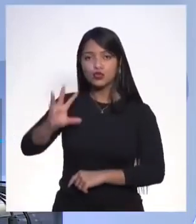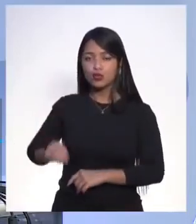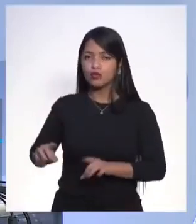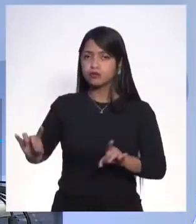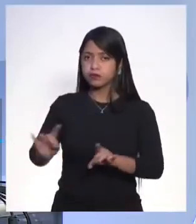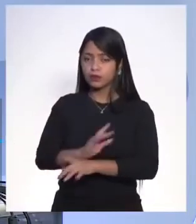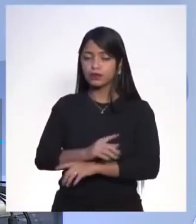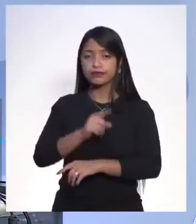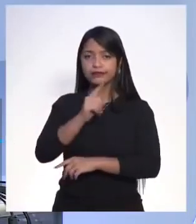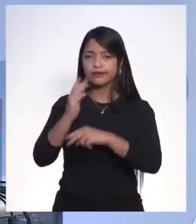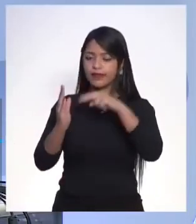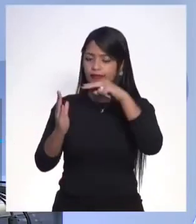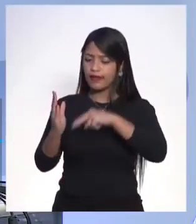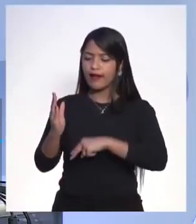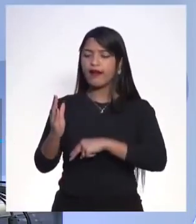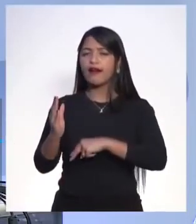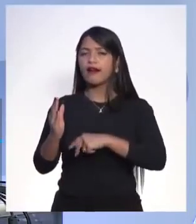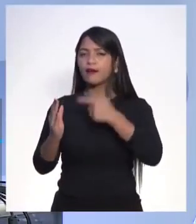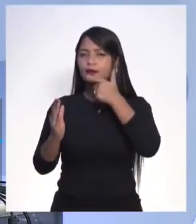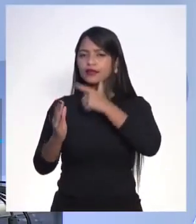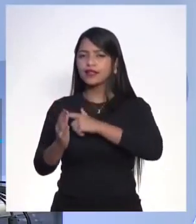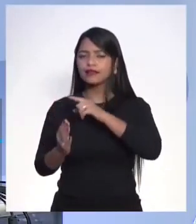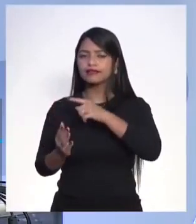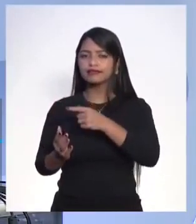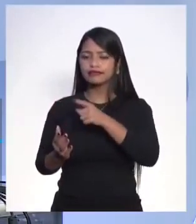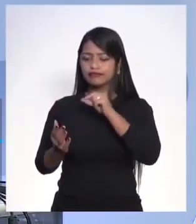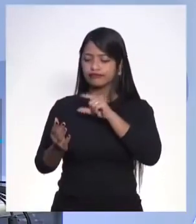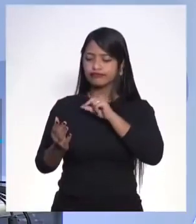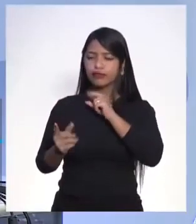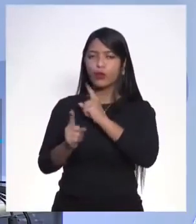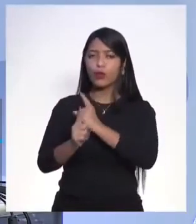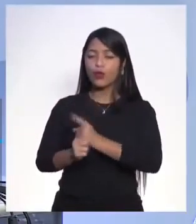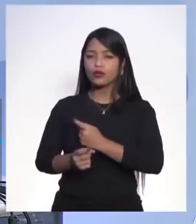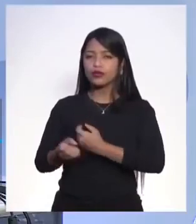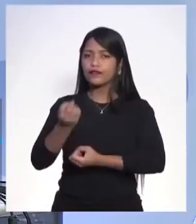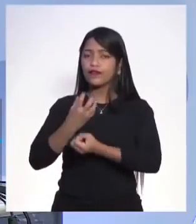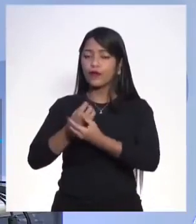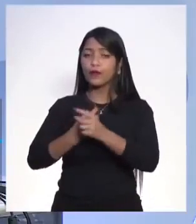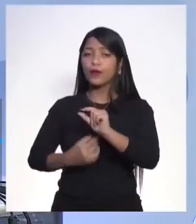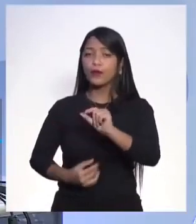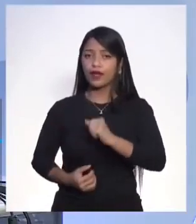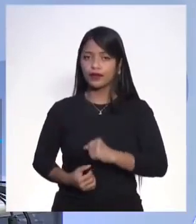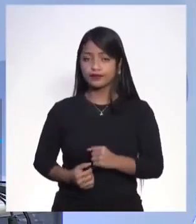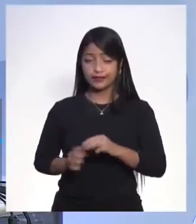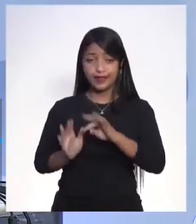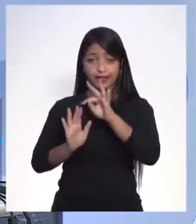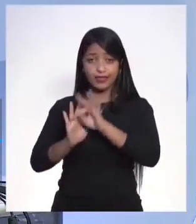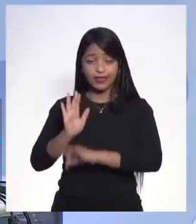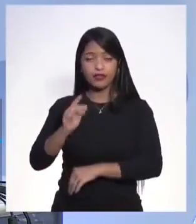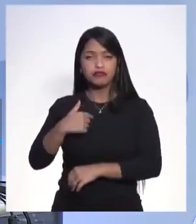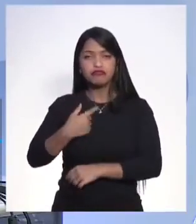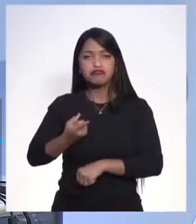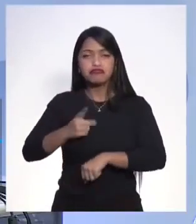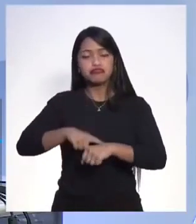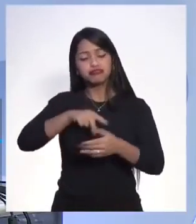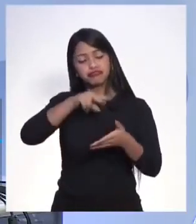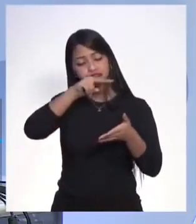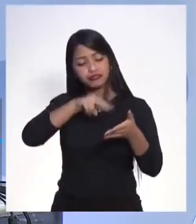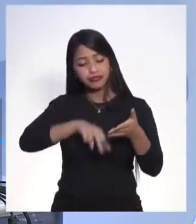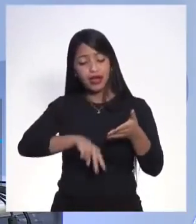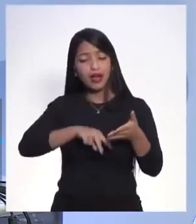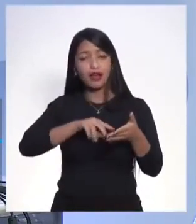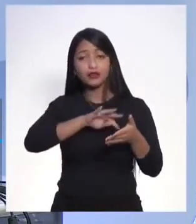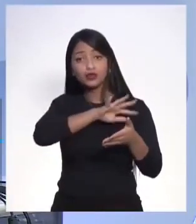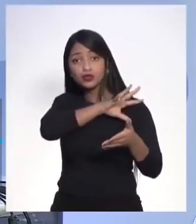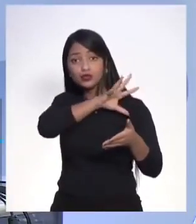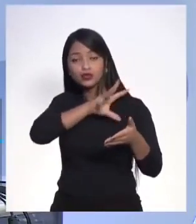conseguir identificar o que o nosso aluno consegue captar de informação. Porque, assim, um texto longo desse, a gente não lê de primeira e consegue captar